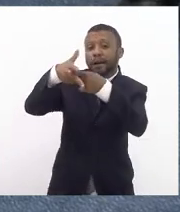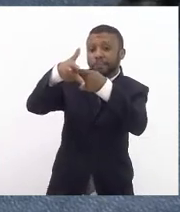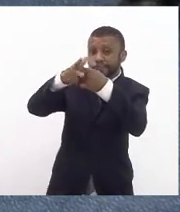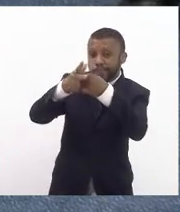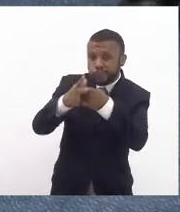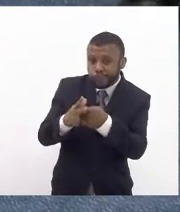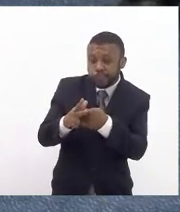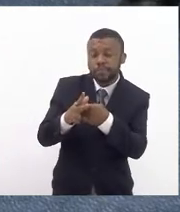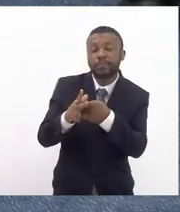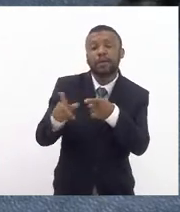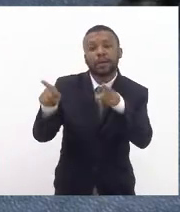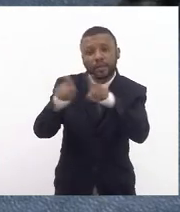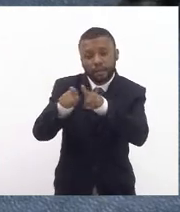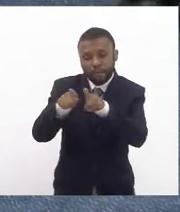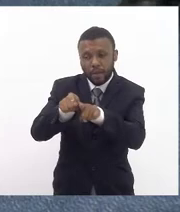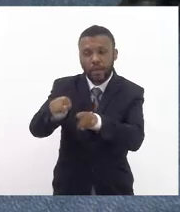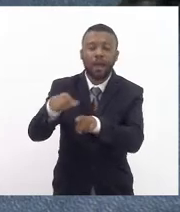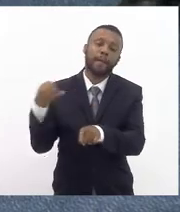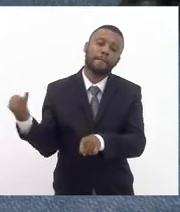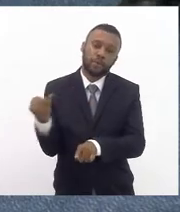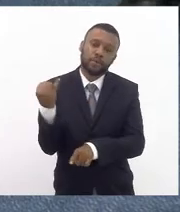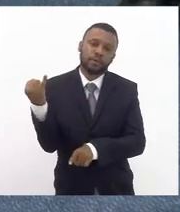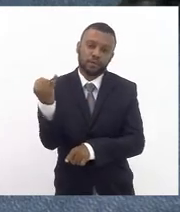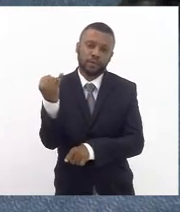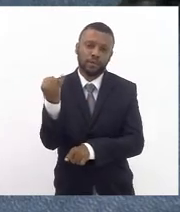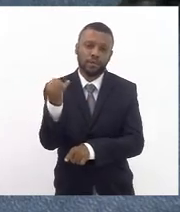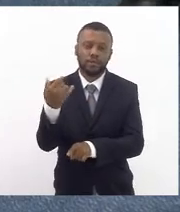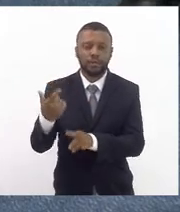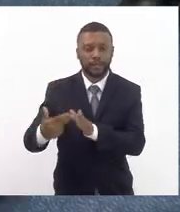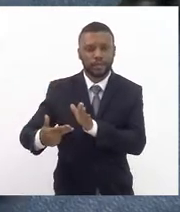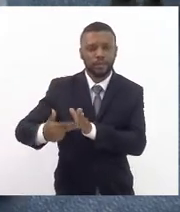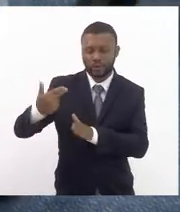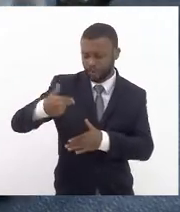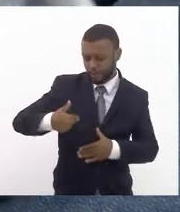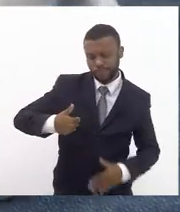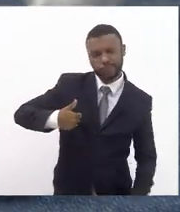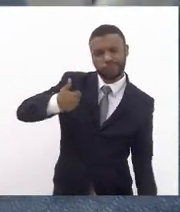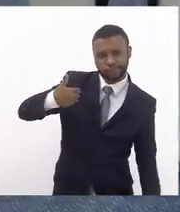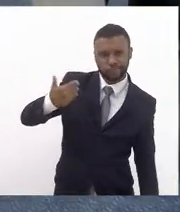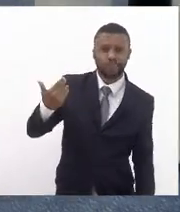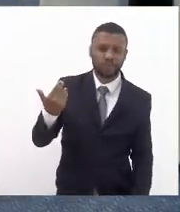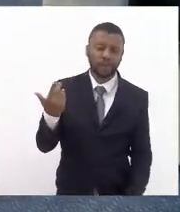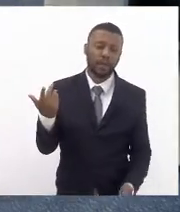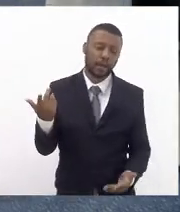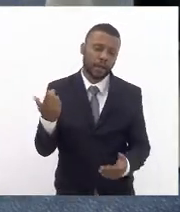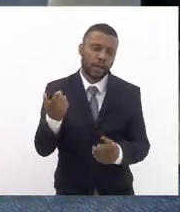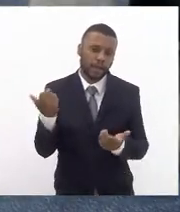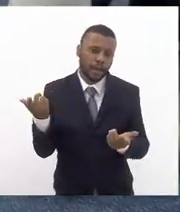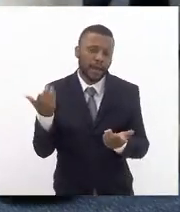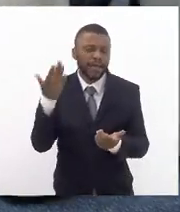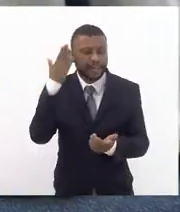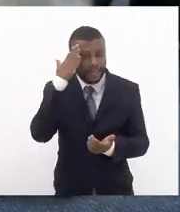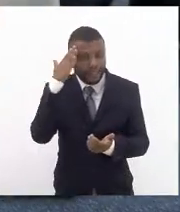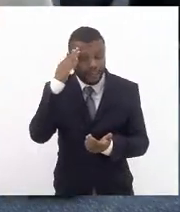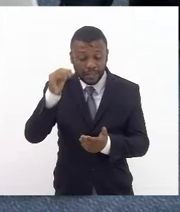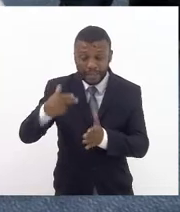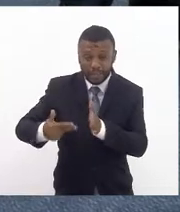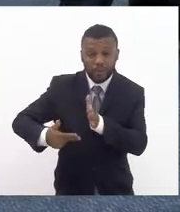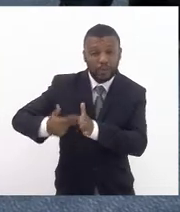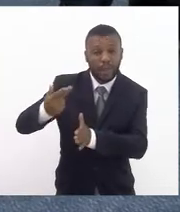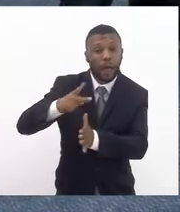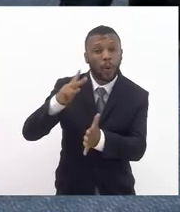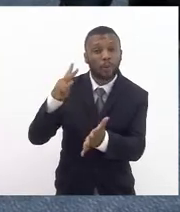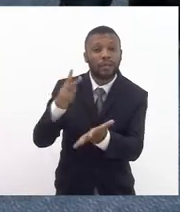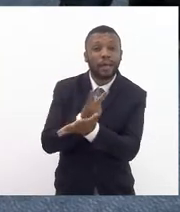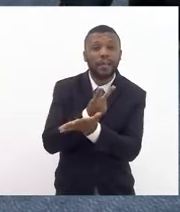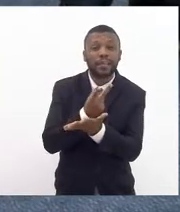como uma cirurgia necessária. É, sem dúvida nenhuma, uma das cirurgias mais realizadas no mundo em